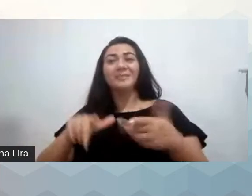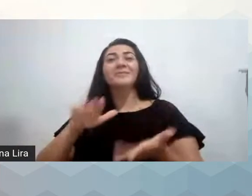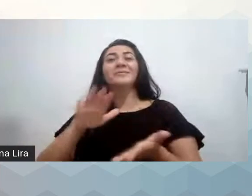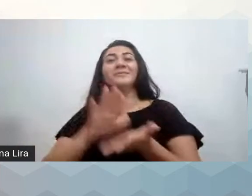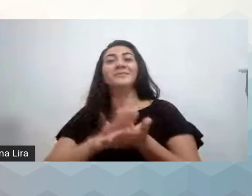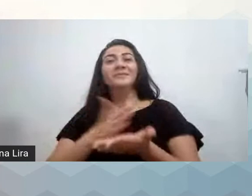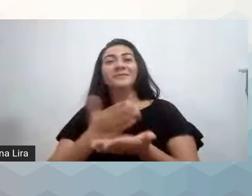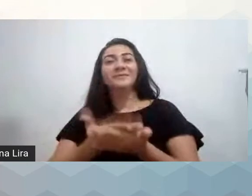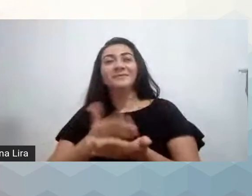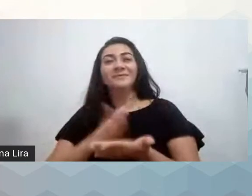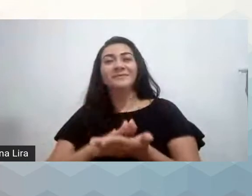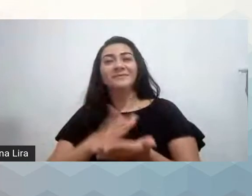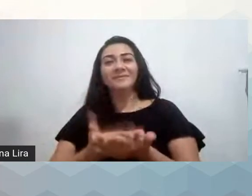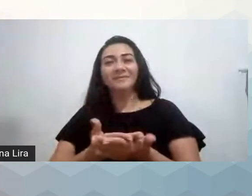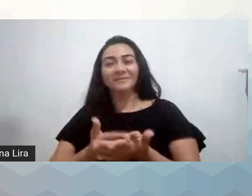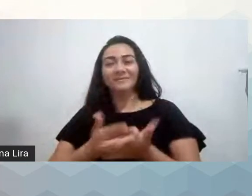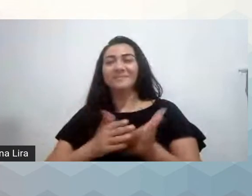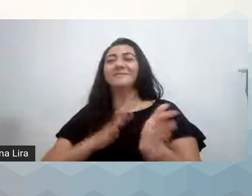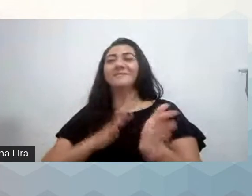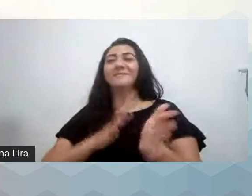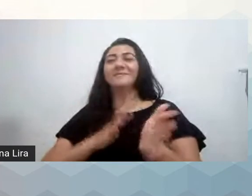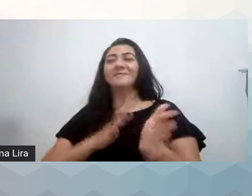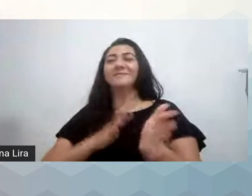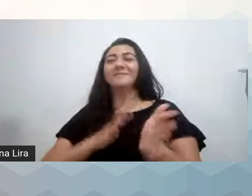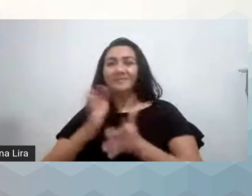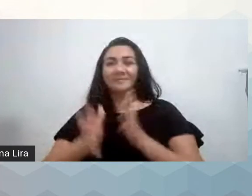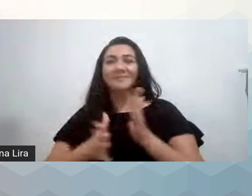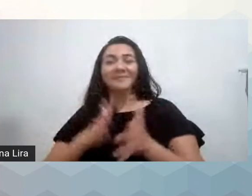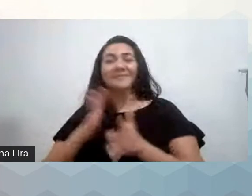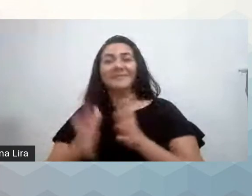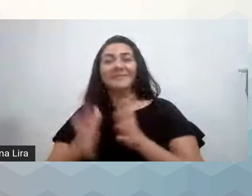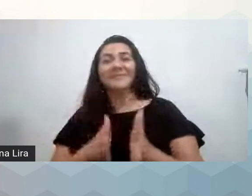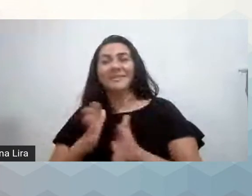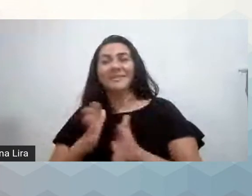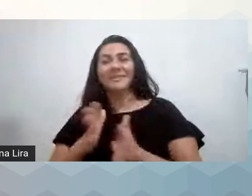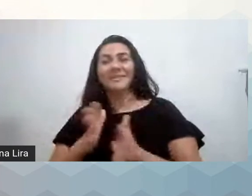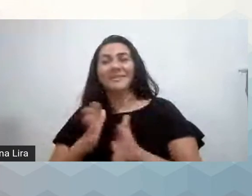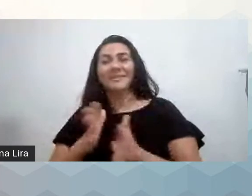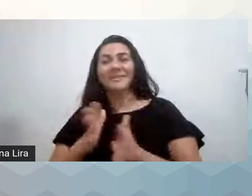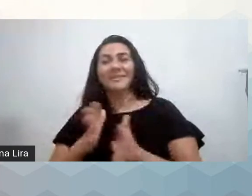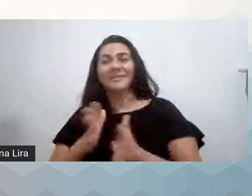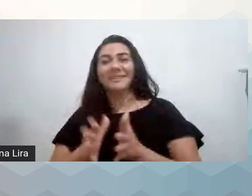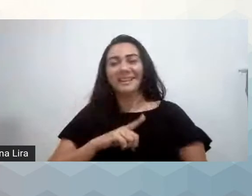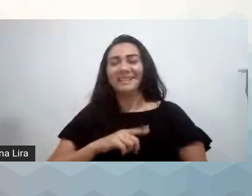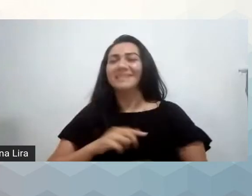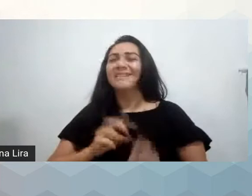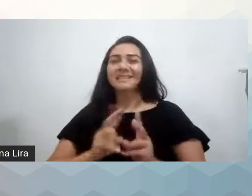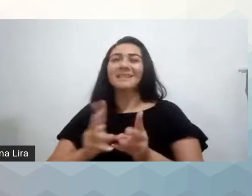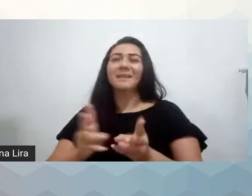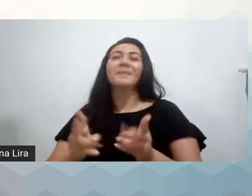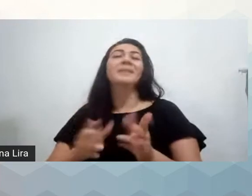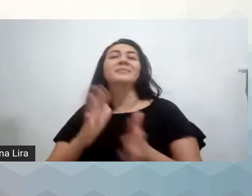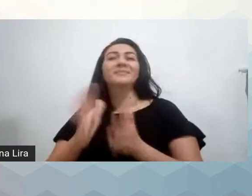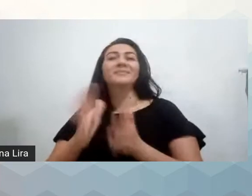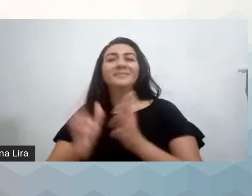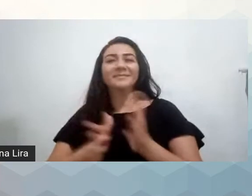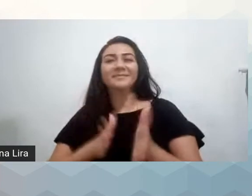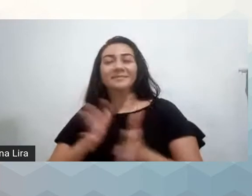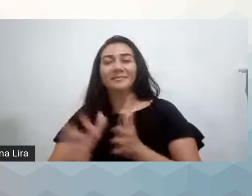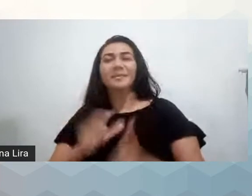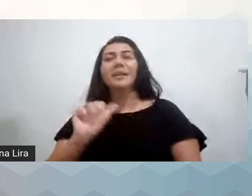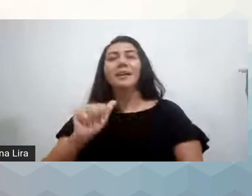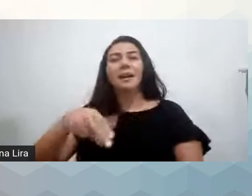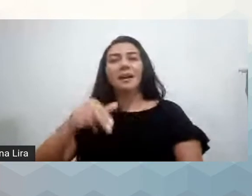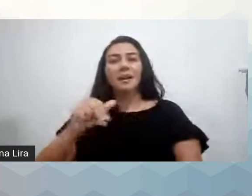vai estar nos acompanhando na interpretação simultânea em Libras. A Ana, ela é graduada